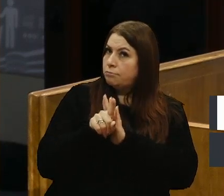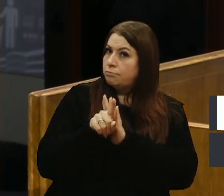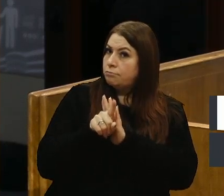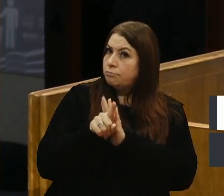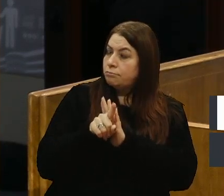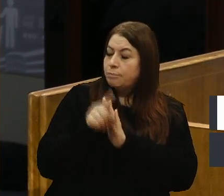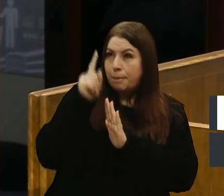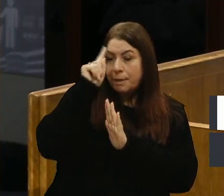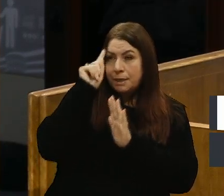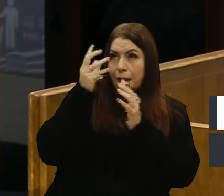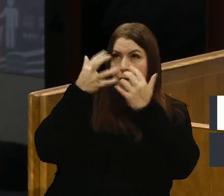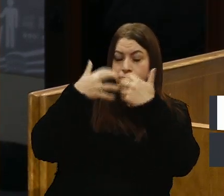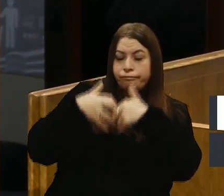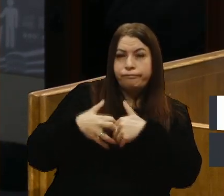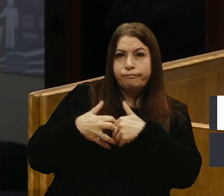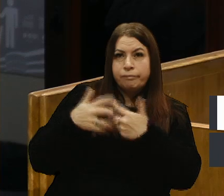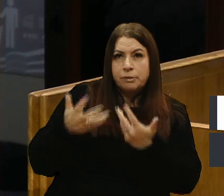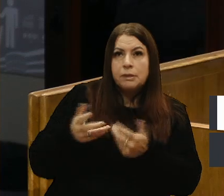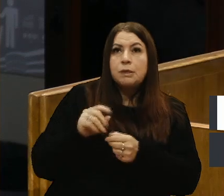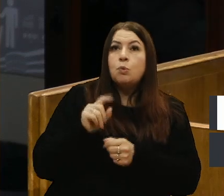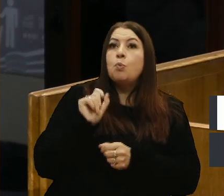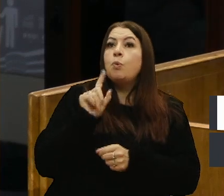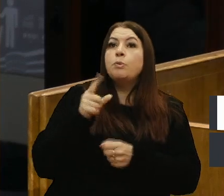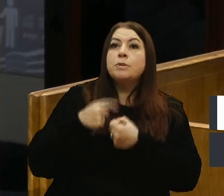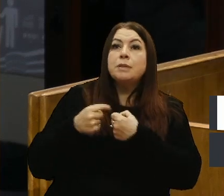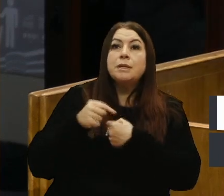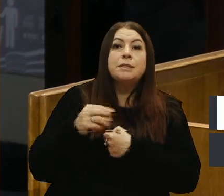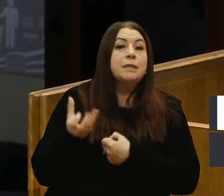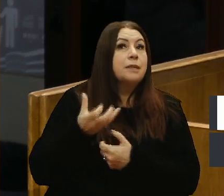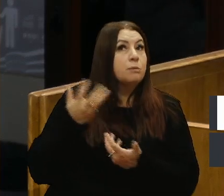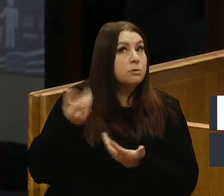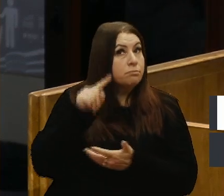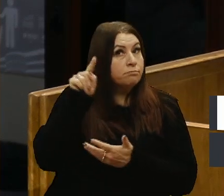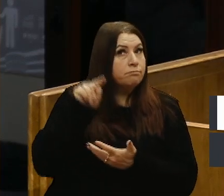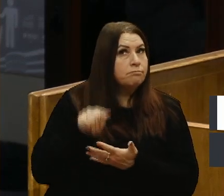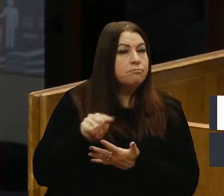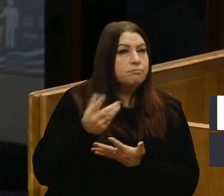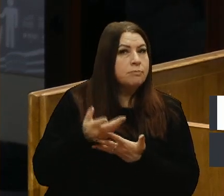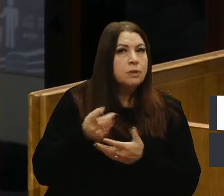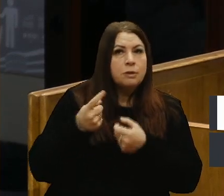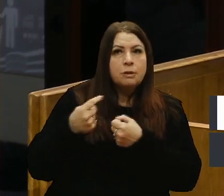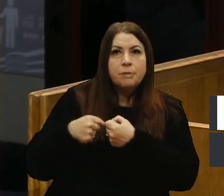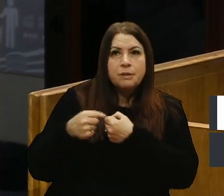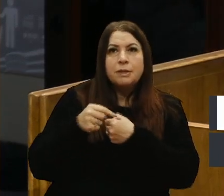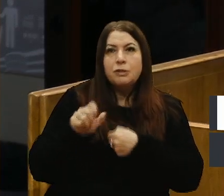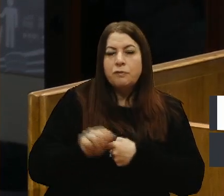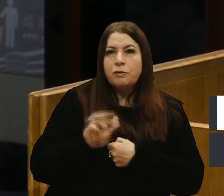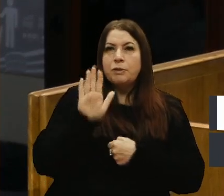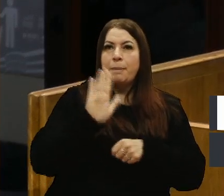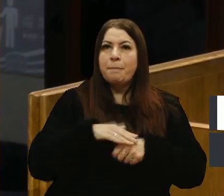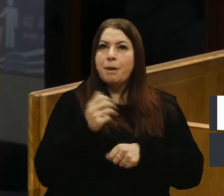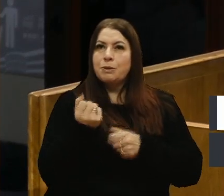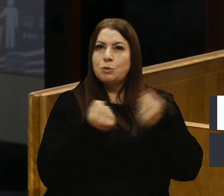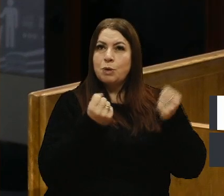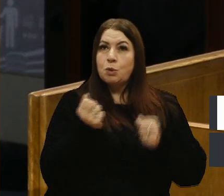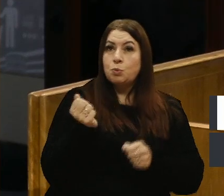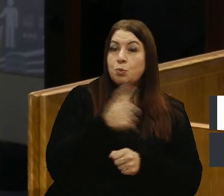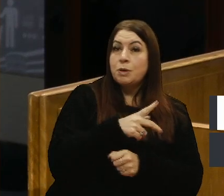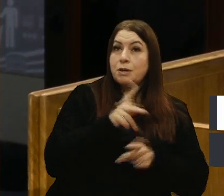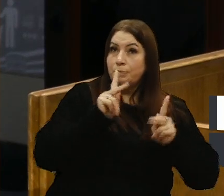a reflexão. Que cidade nós queremos? Uma cidade que valoriza mais os carros do que as